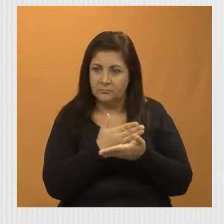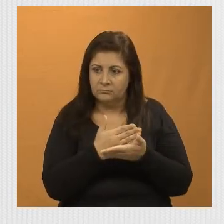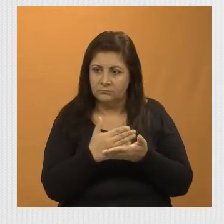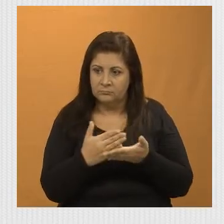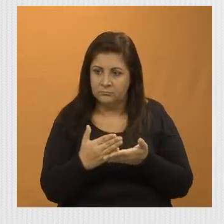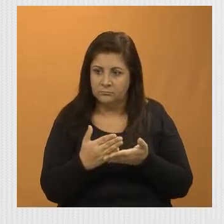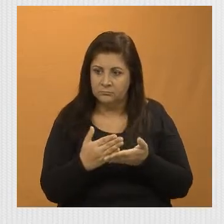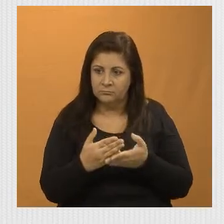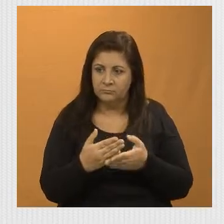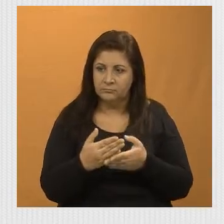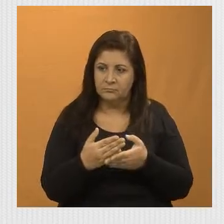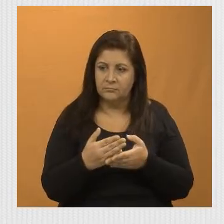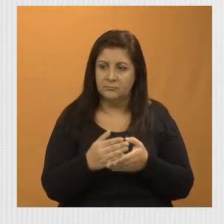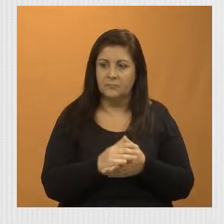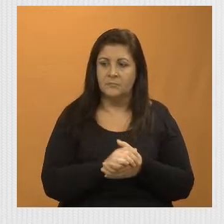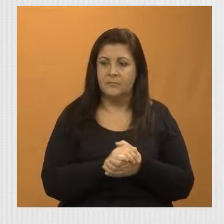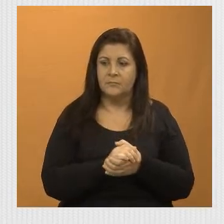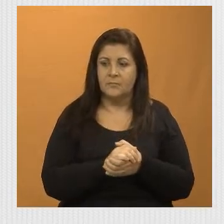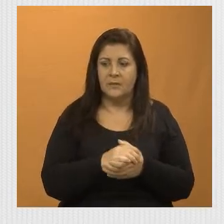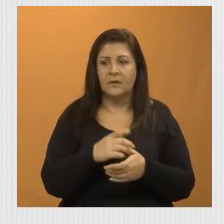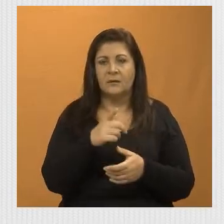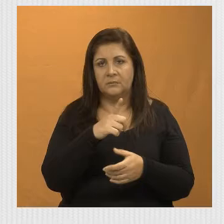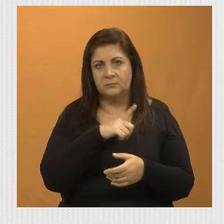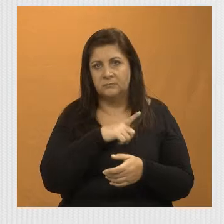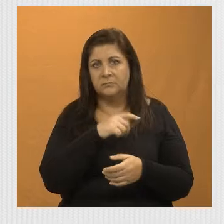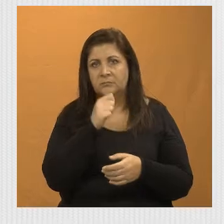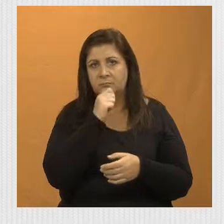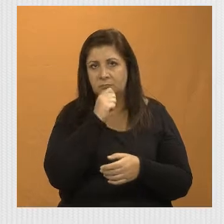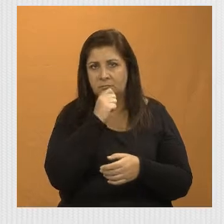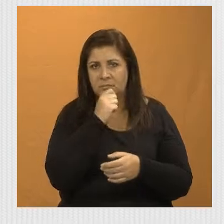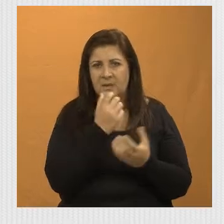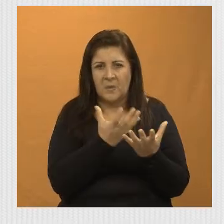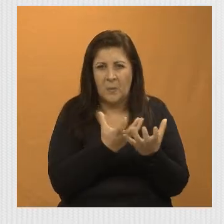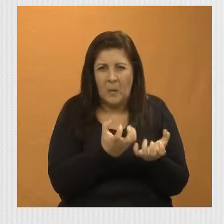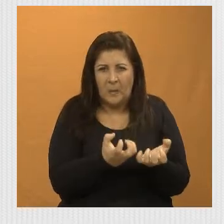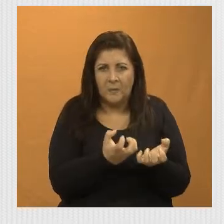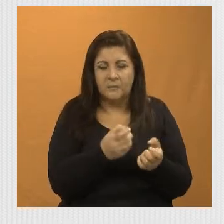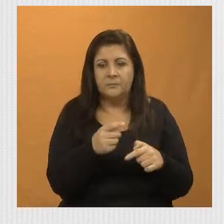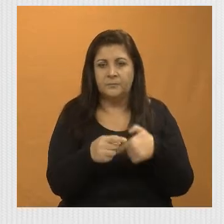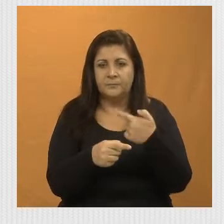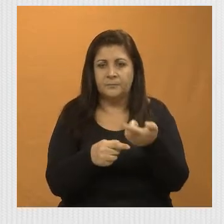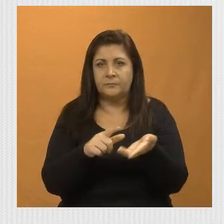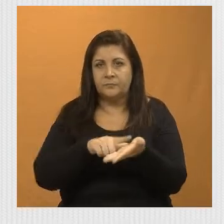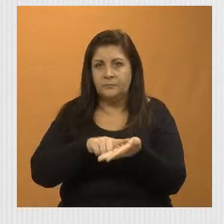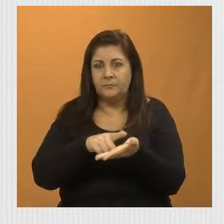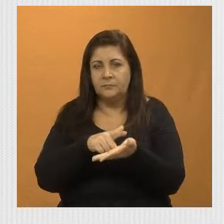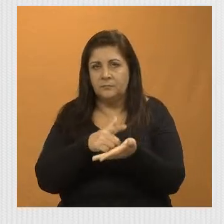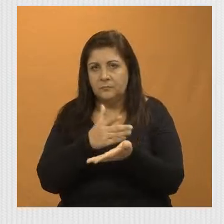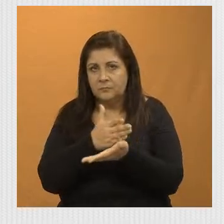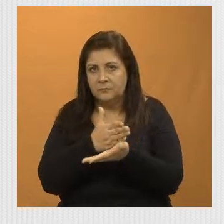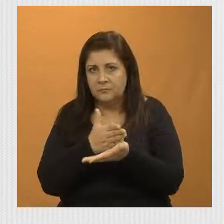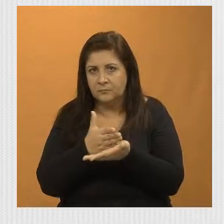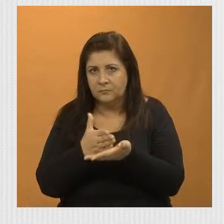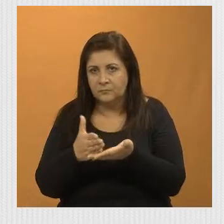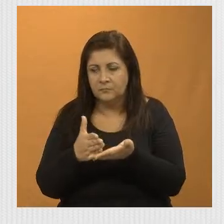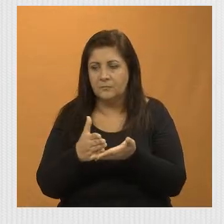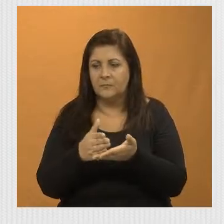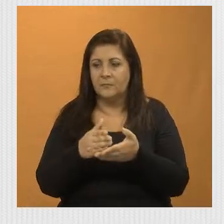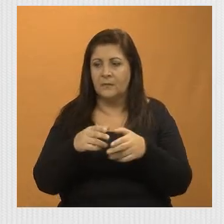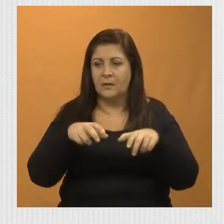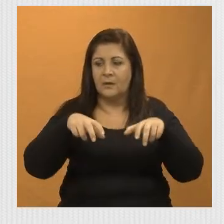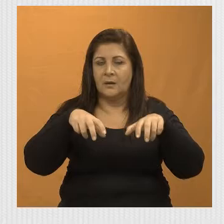ver que ainda tem grama cortada ali seca, e o início do trabalho para a remoção da